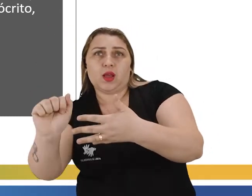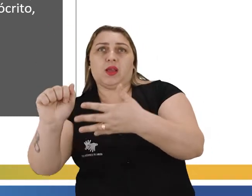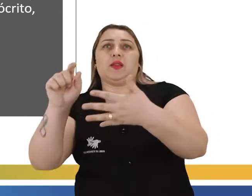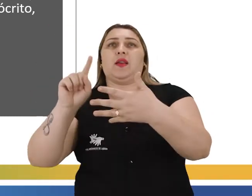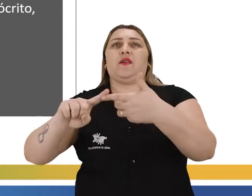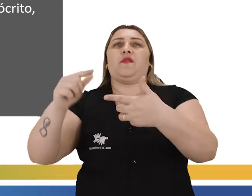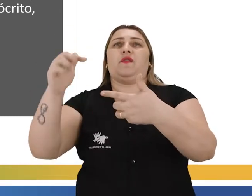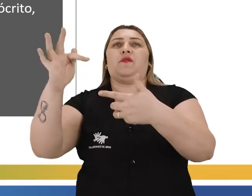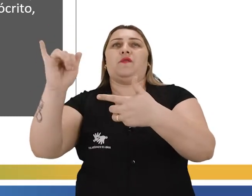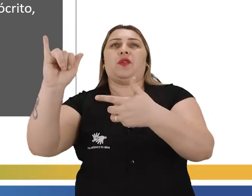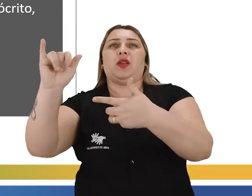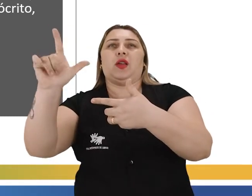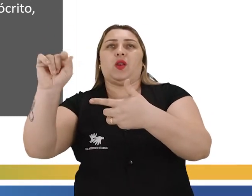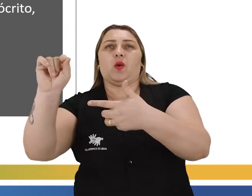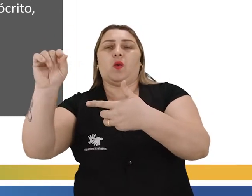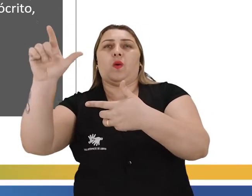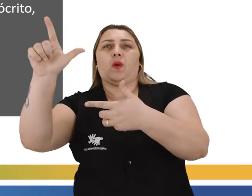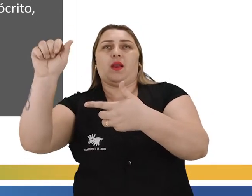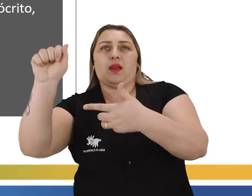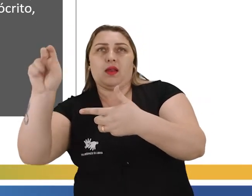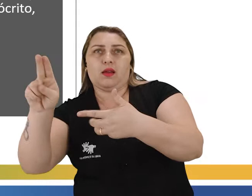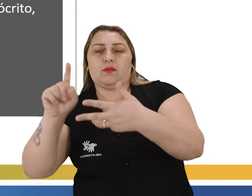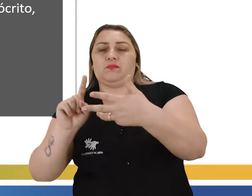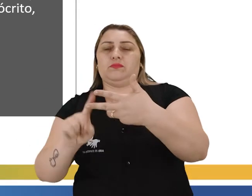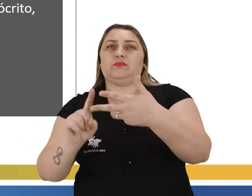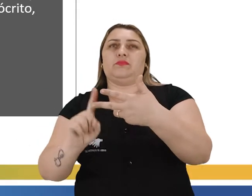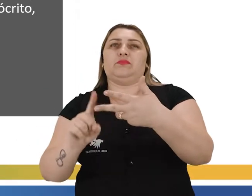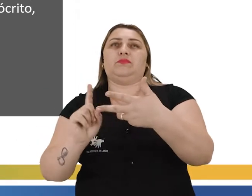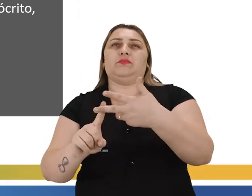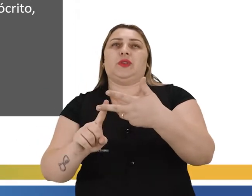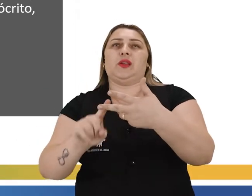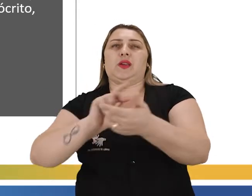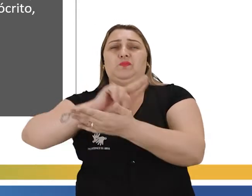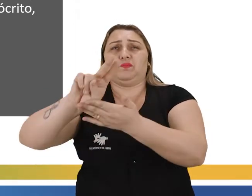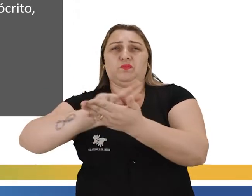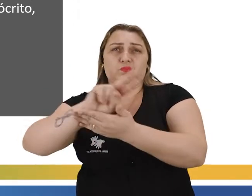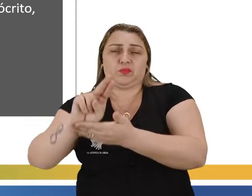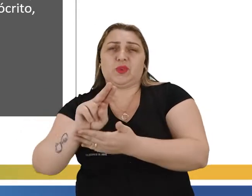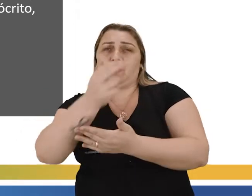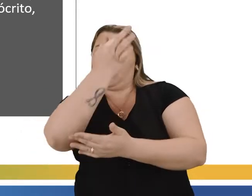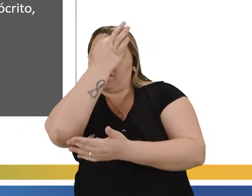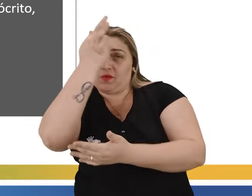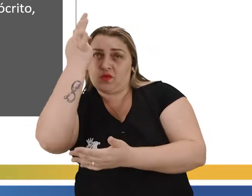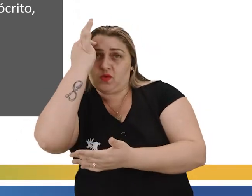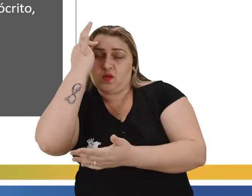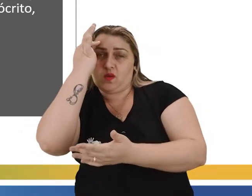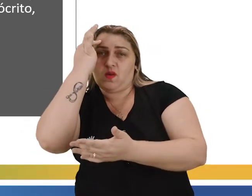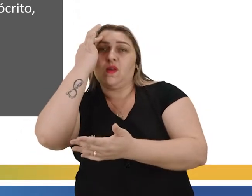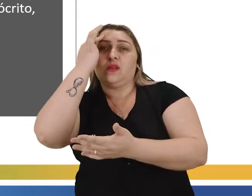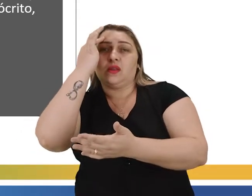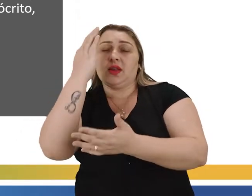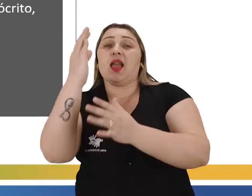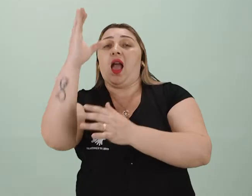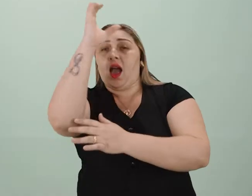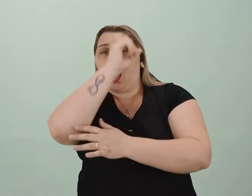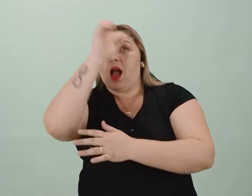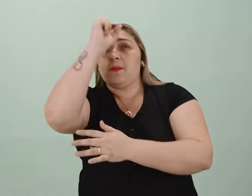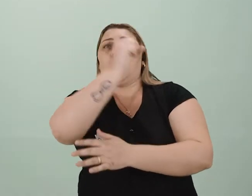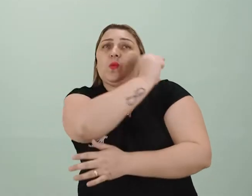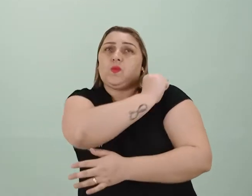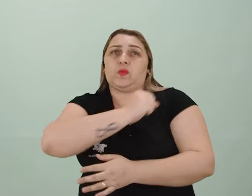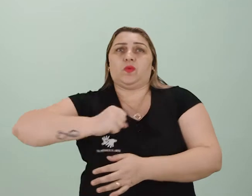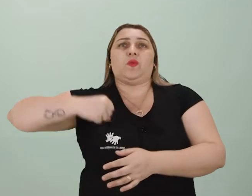Filolau, Xenófanes, Parmênides, Zenão, Leucipo e Demócrito.